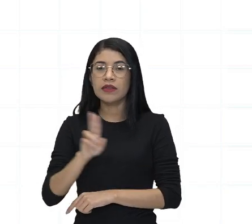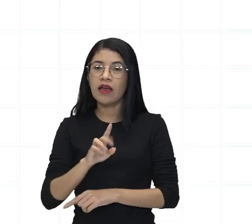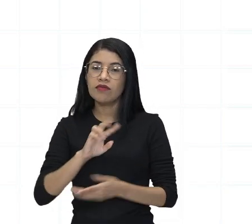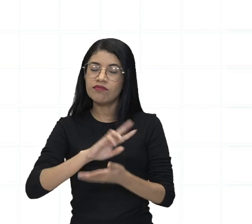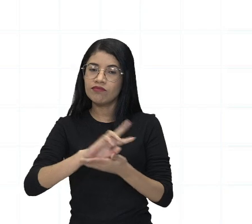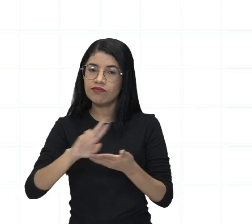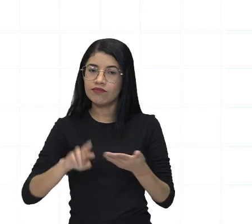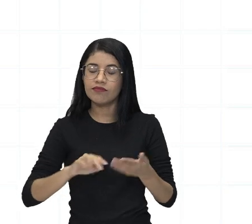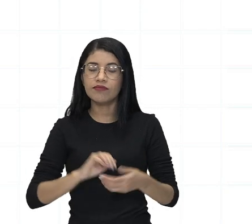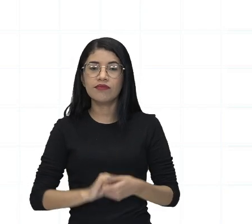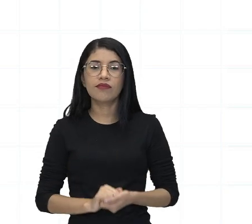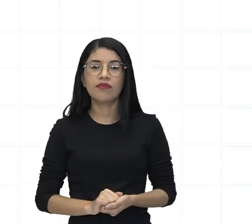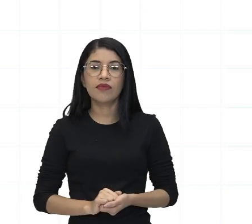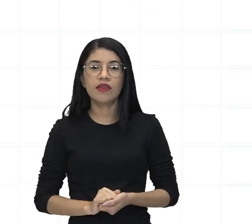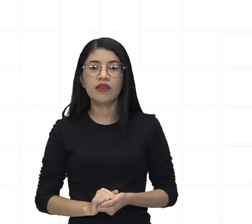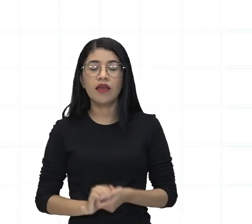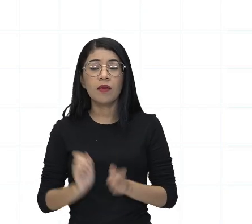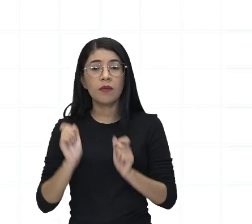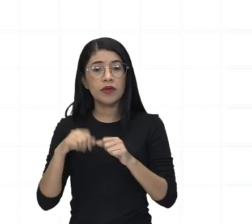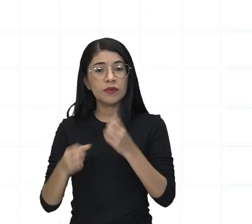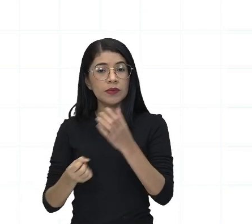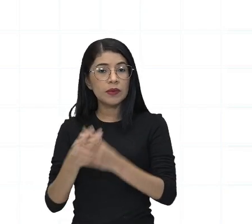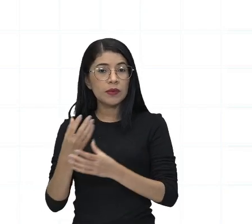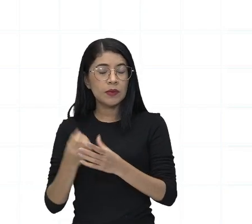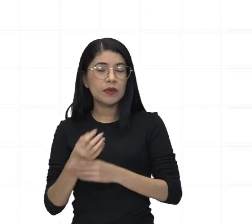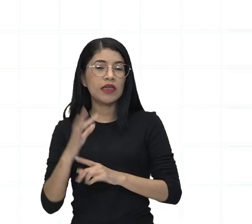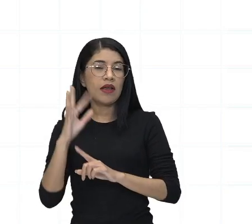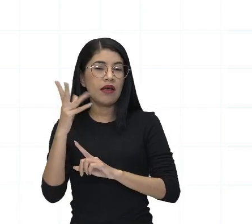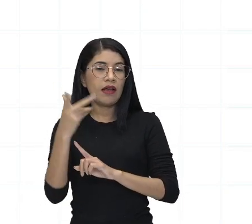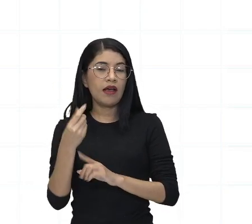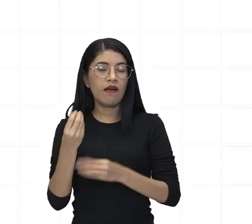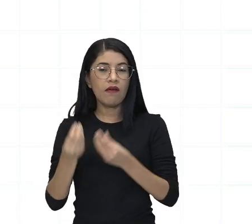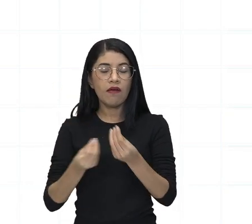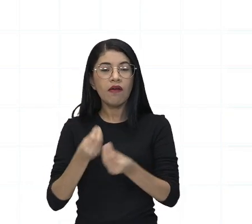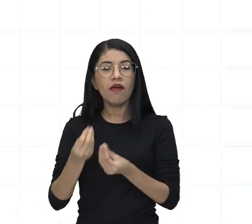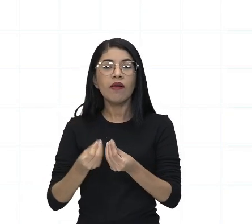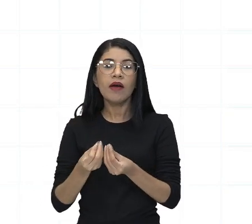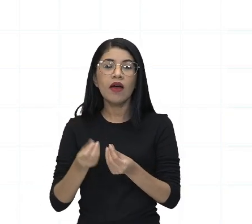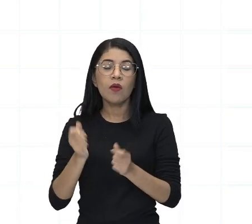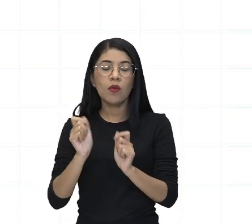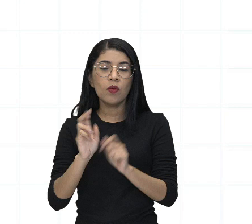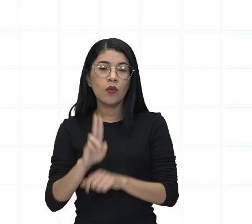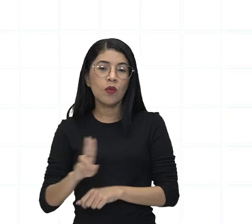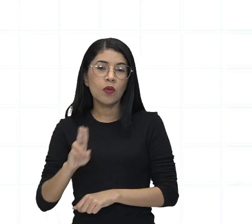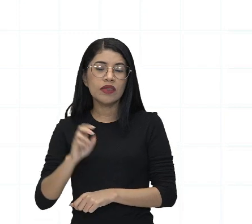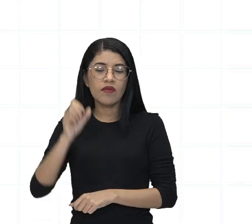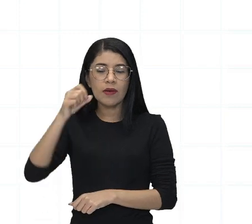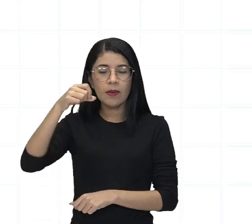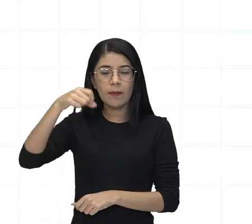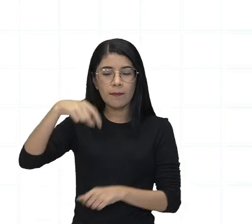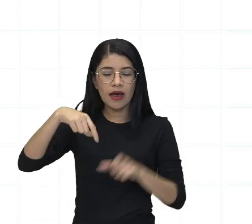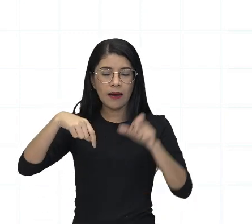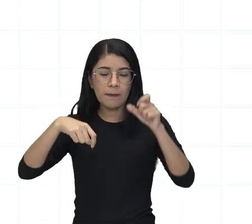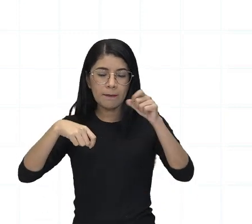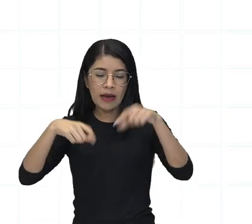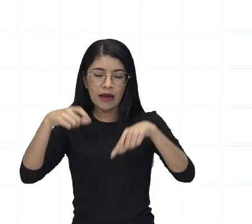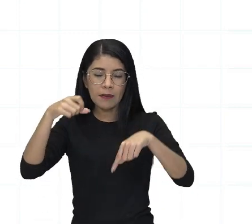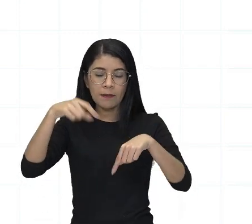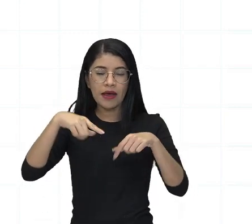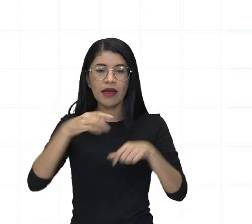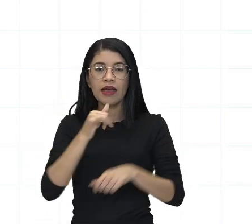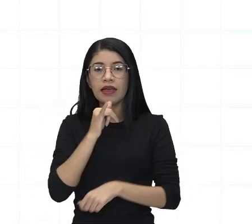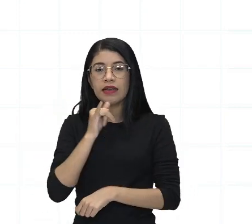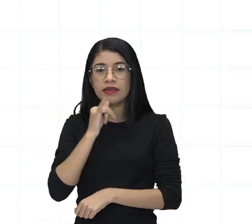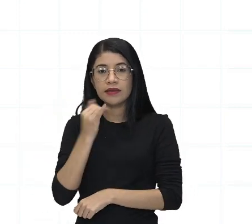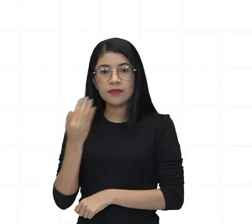lixo, etc. Para produzir suas obras, muitas vezes ele utiliza um conta-gotas. E vamos observar uma obra dele.